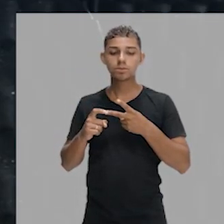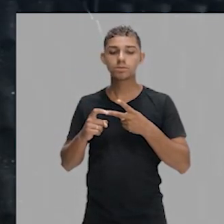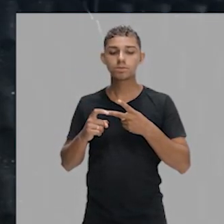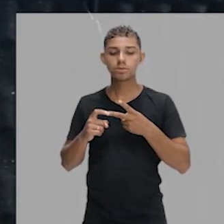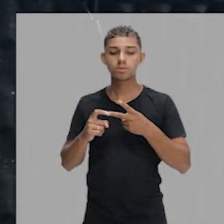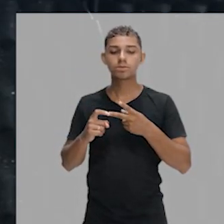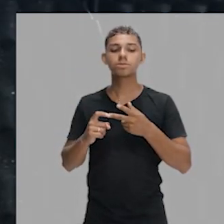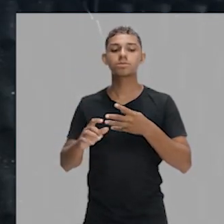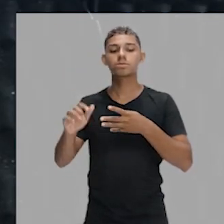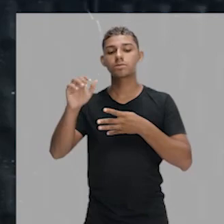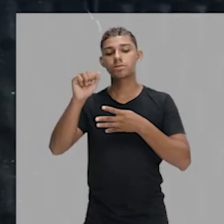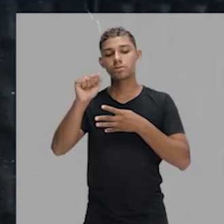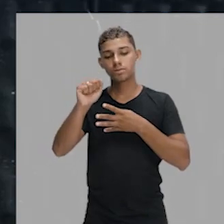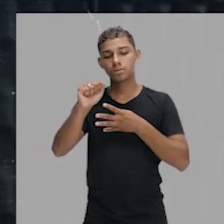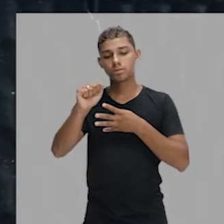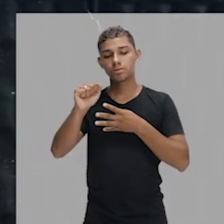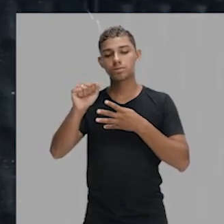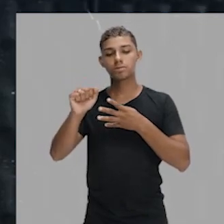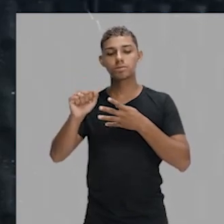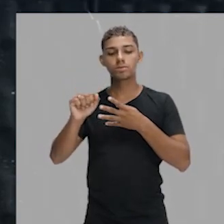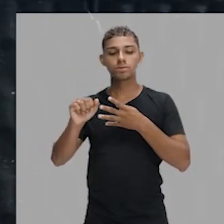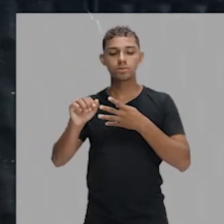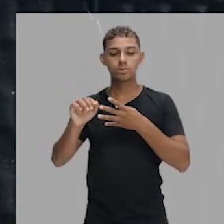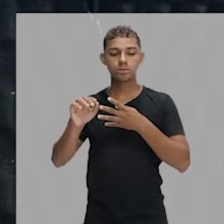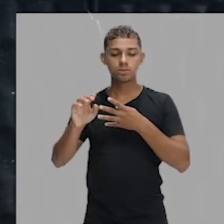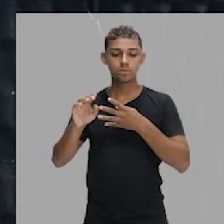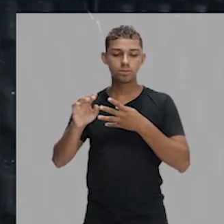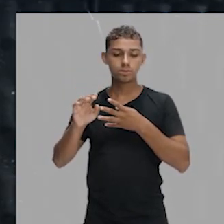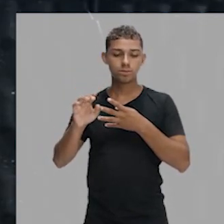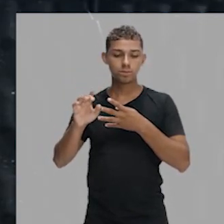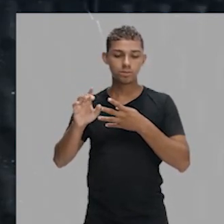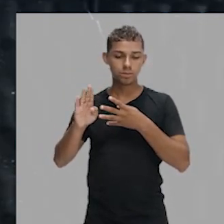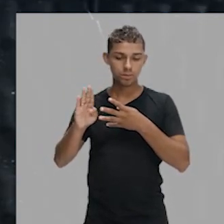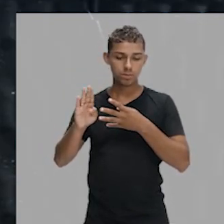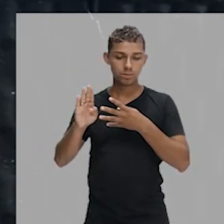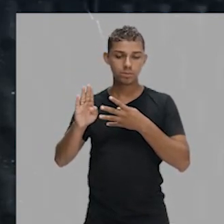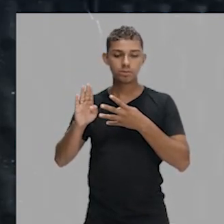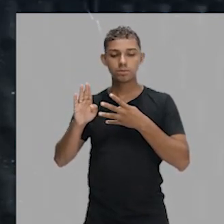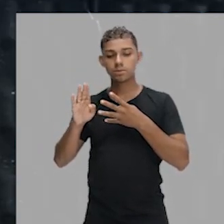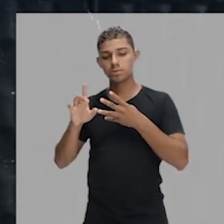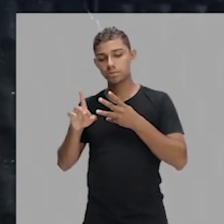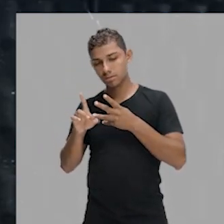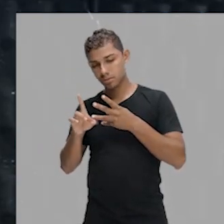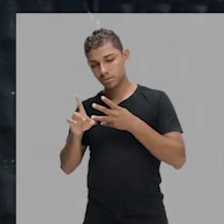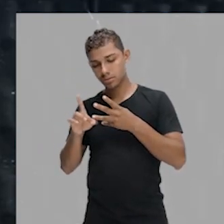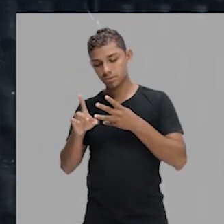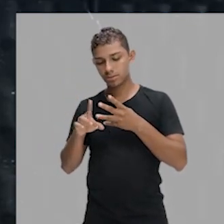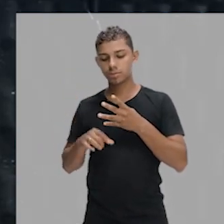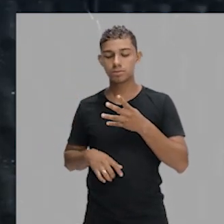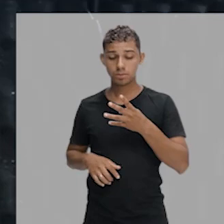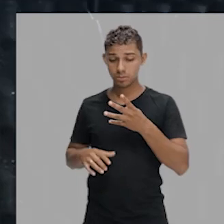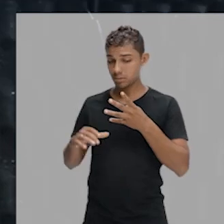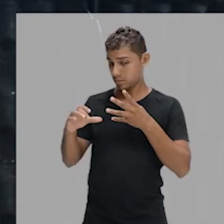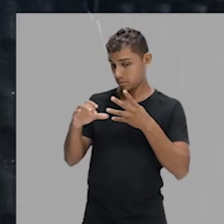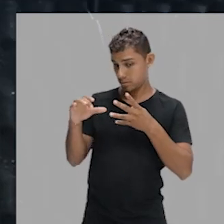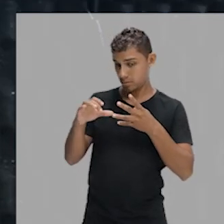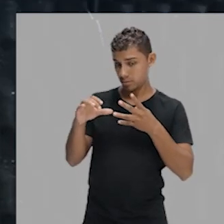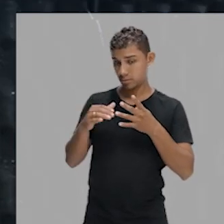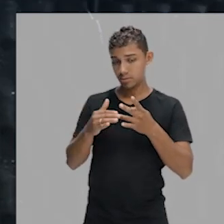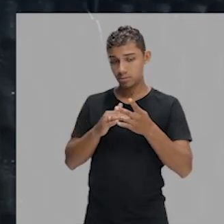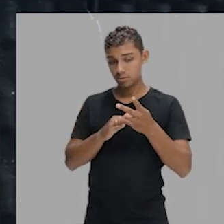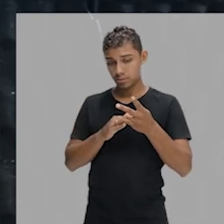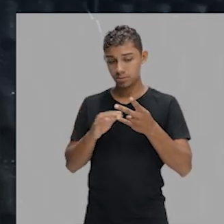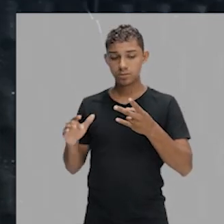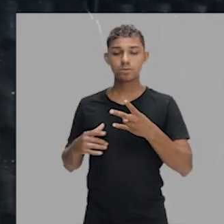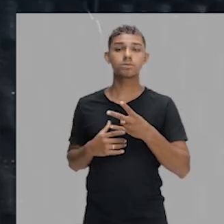letra B, letra D. Já descartei a letra C, porque does você só usa para as terceiras pessoas do singular. No